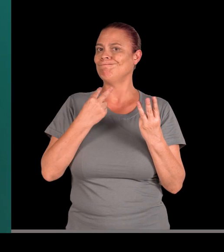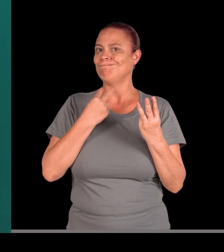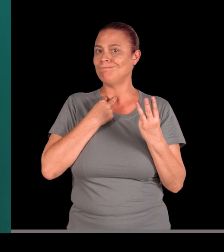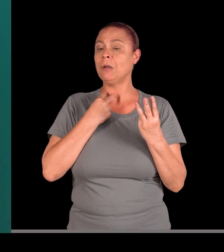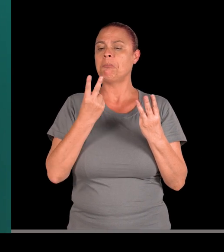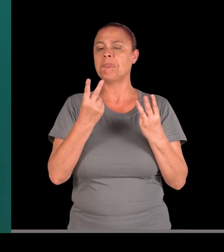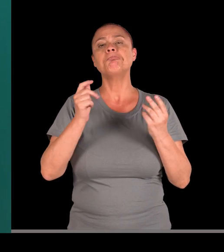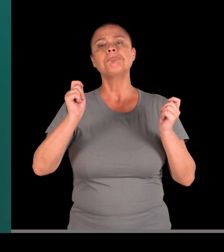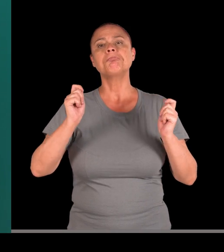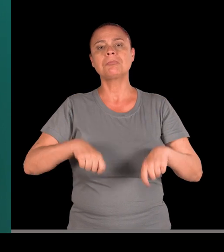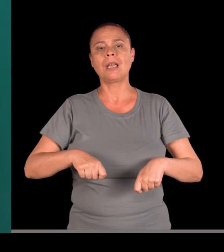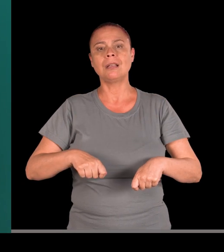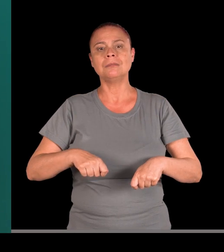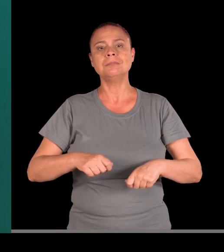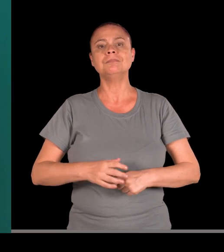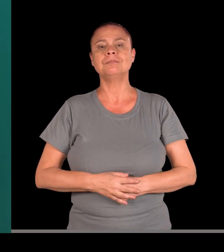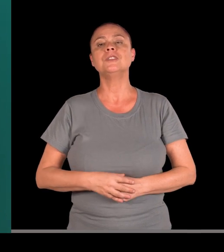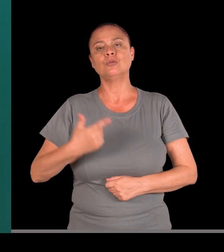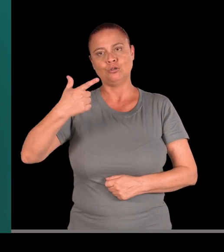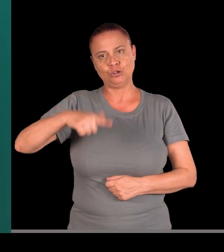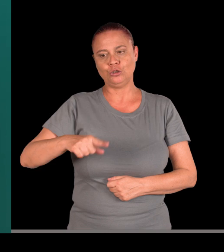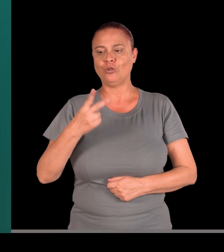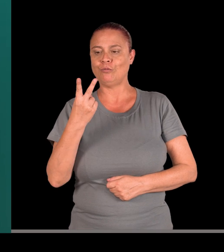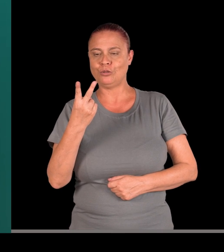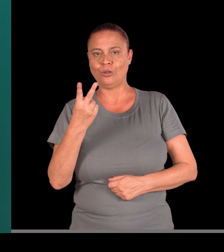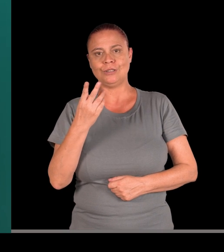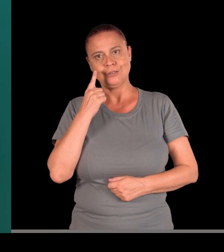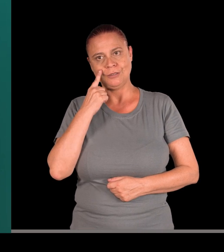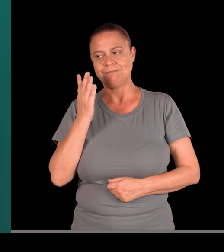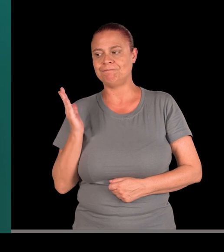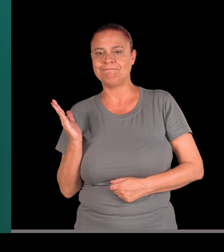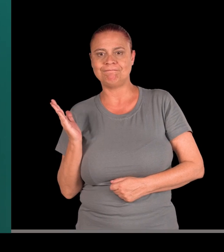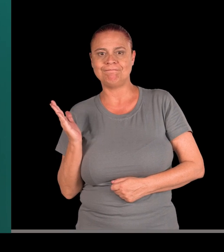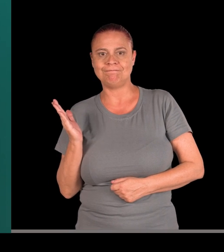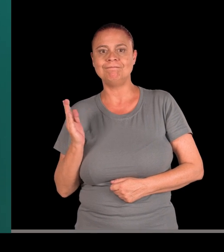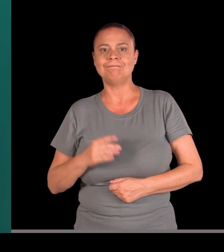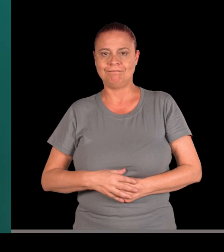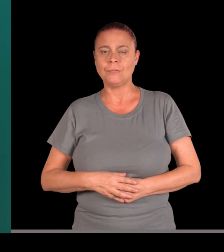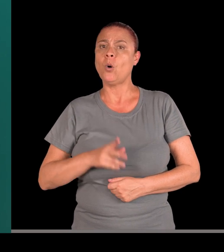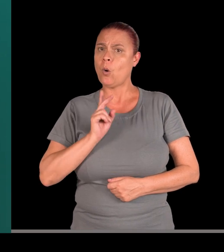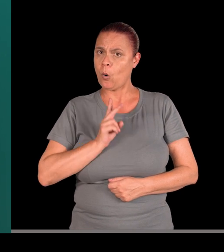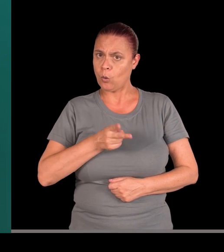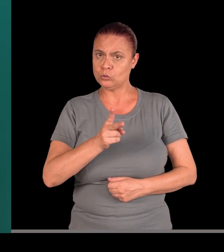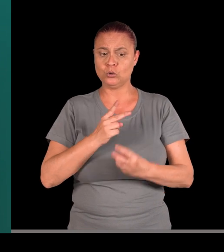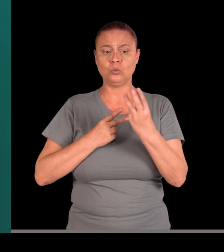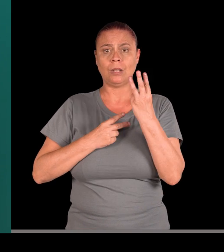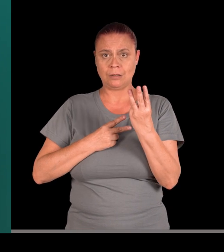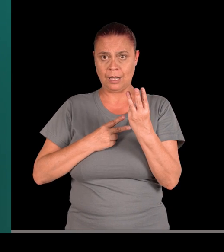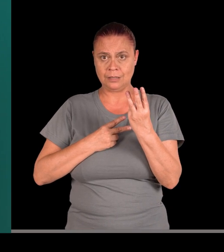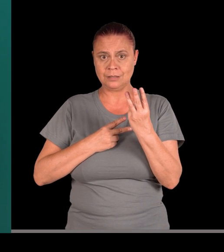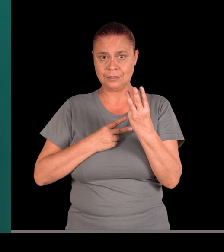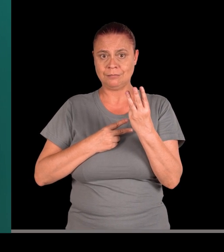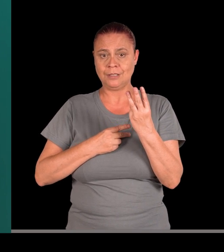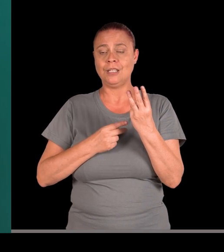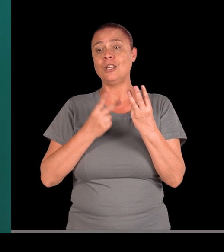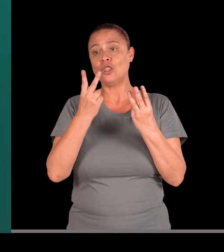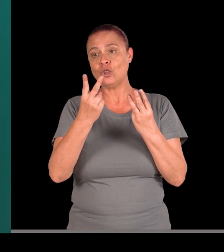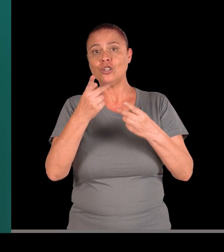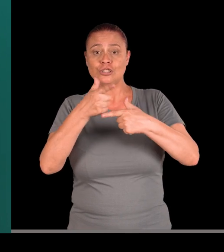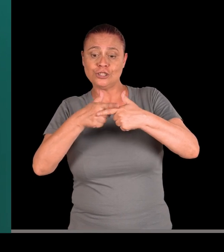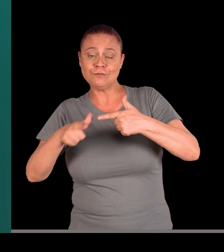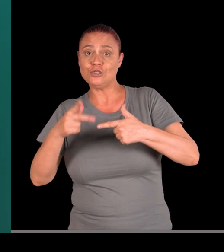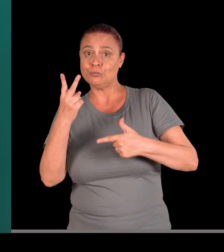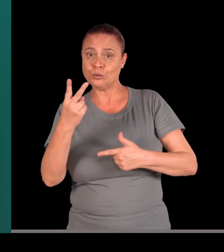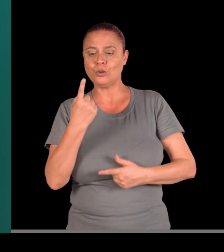3 não, mas eu tenho um 2 aqui. Então, eu vou colocar o 2 novamente. Eu vou permanecer o 3 e vou